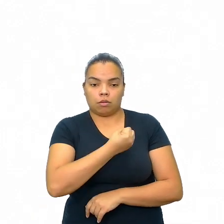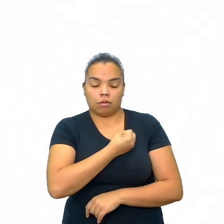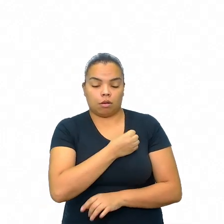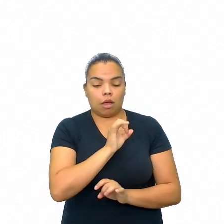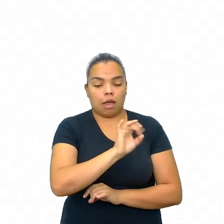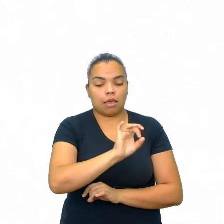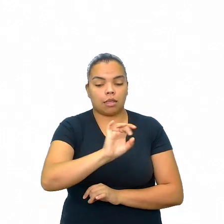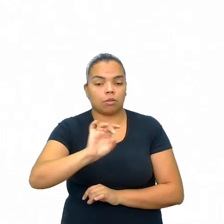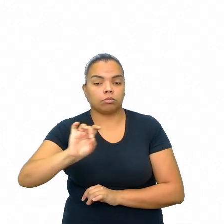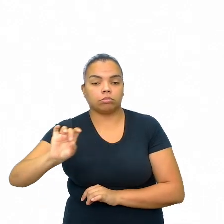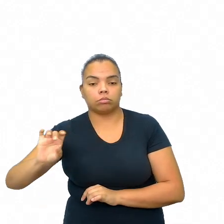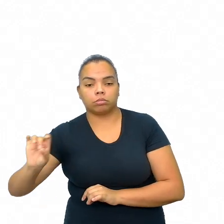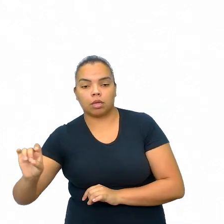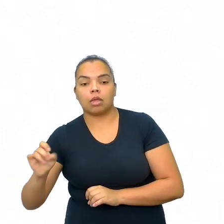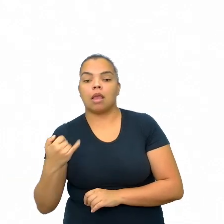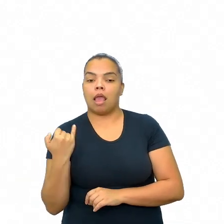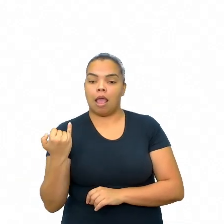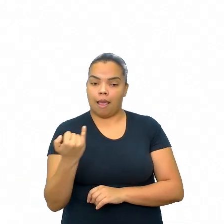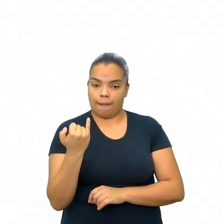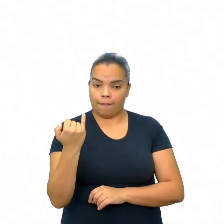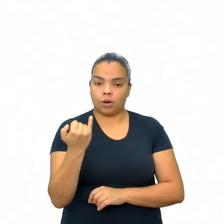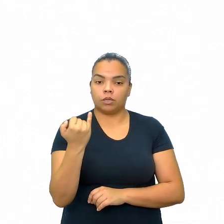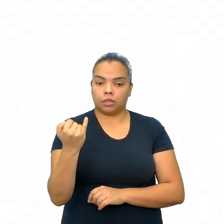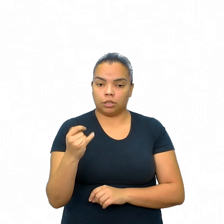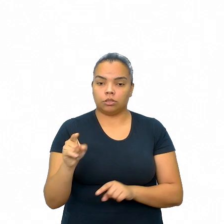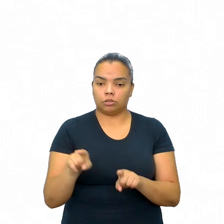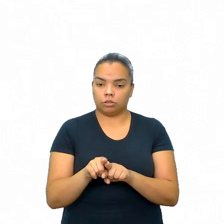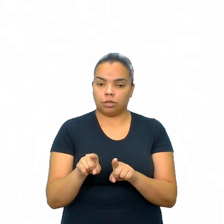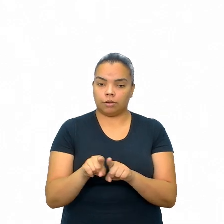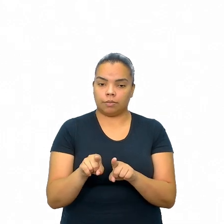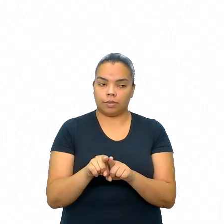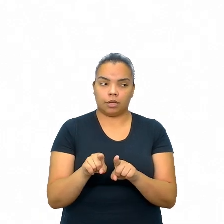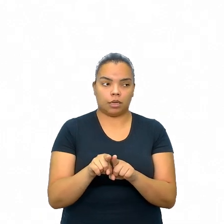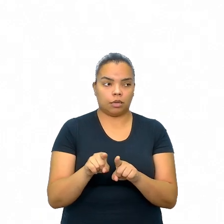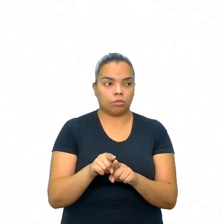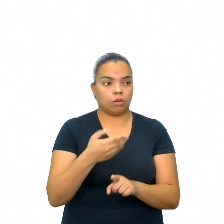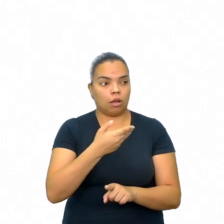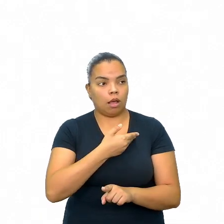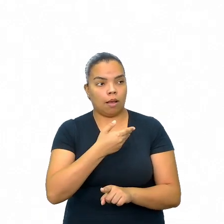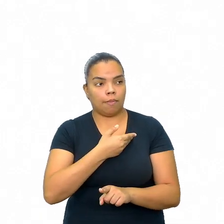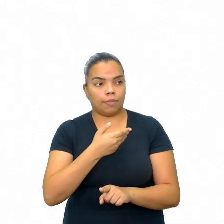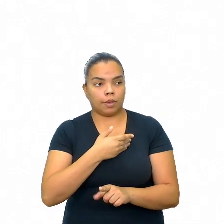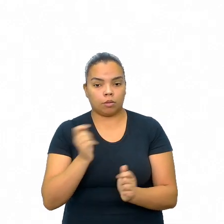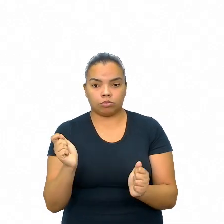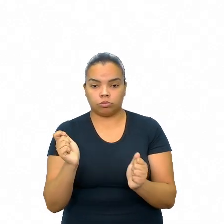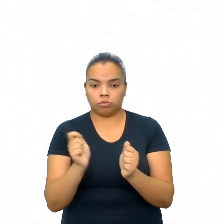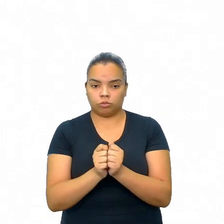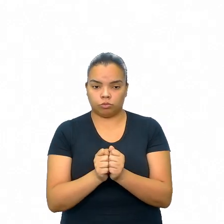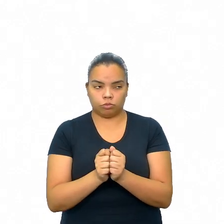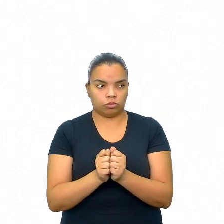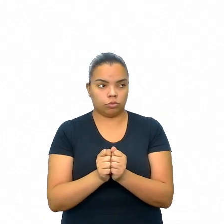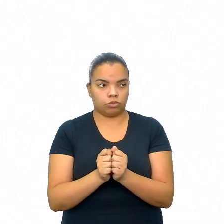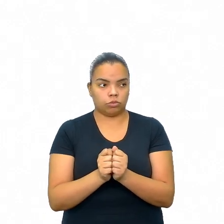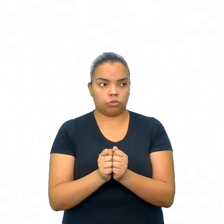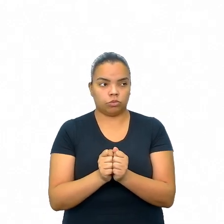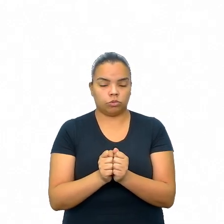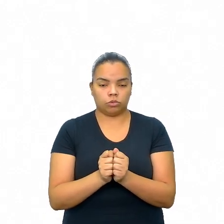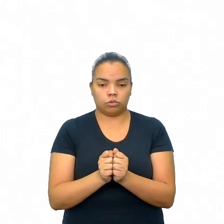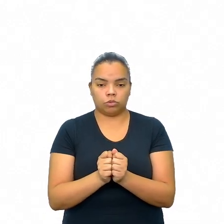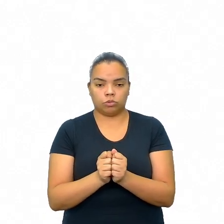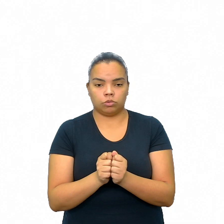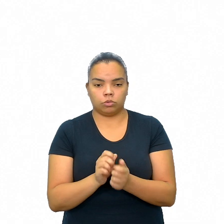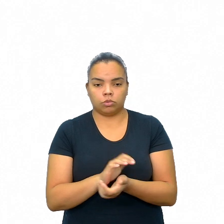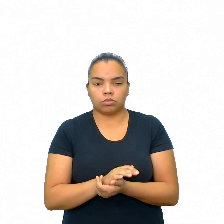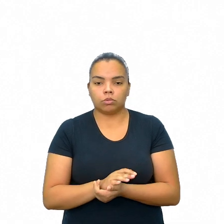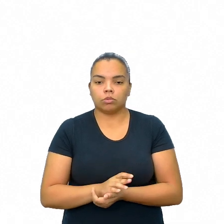é importante que a gente faça entre os pares, os colegas, sendo na escola, junto com